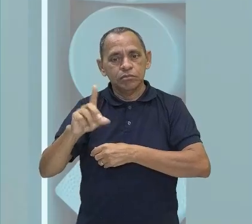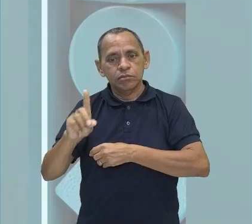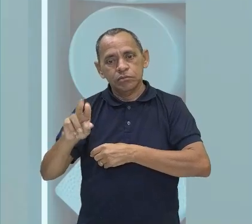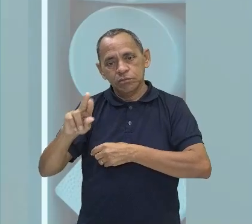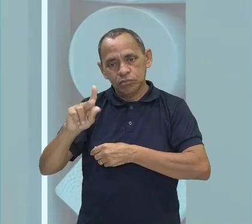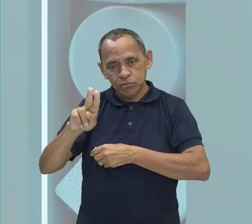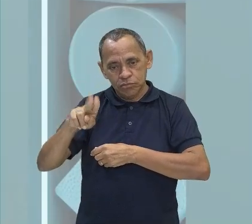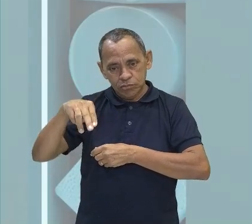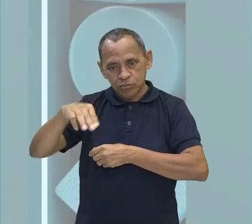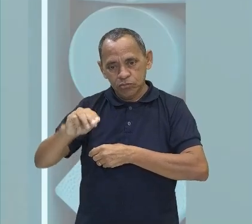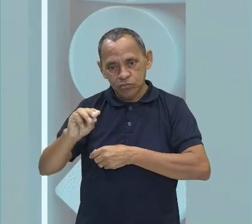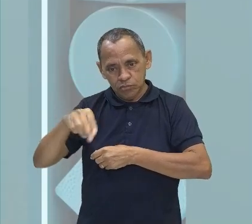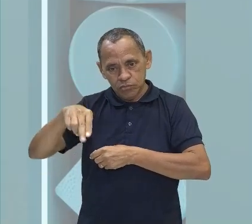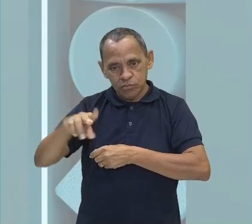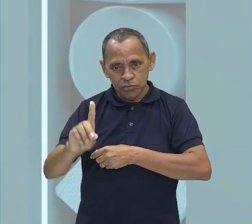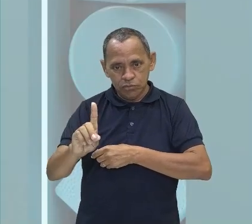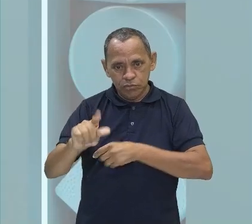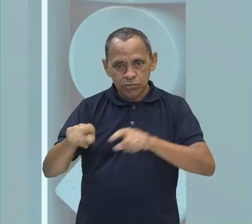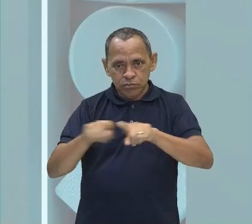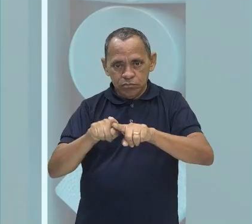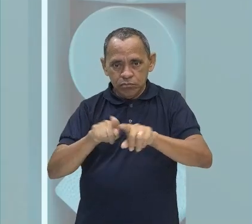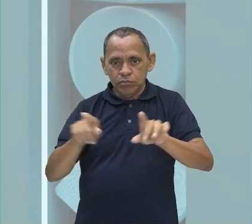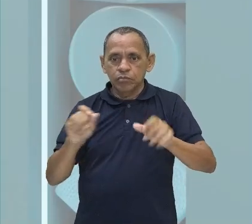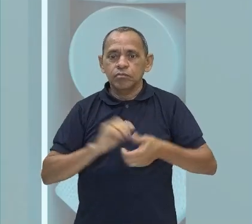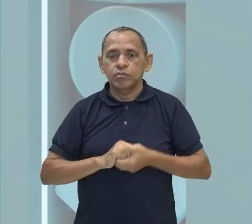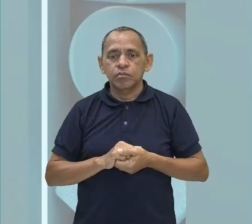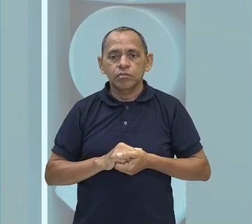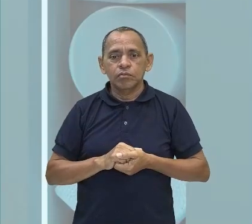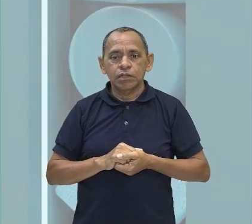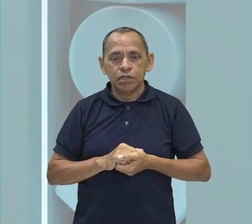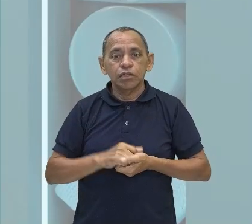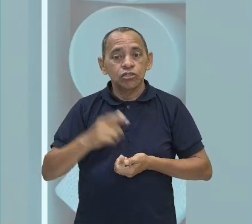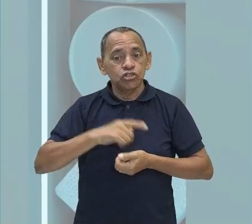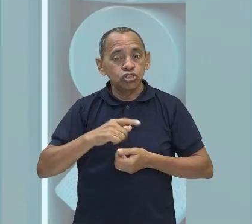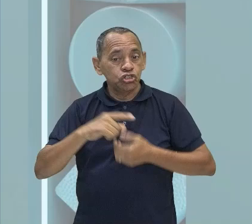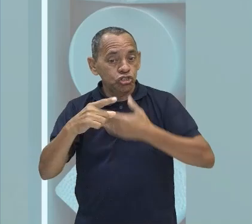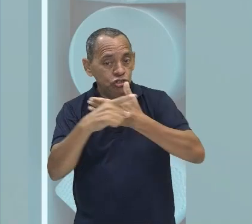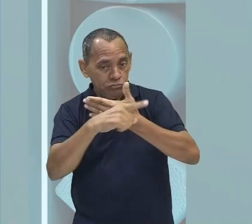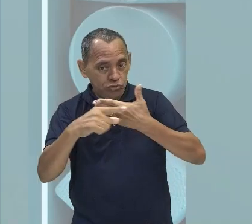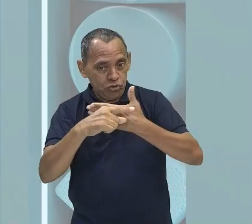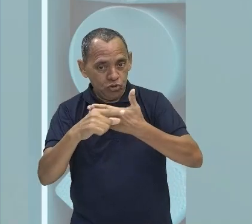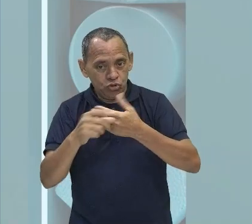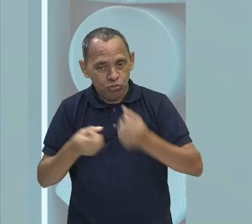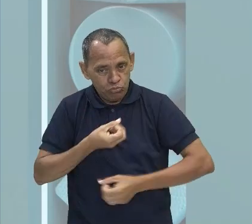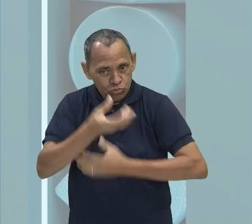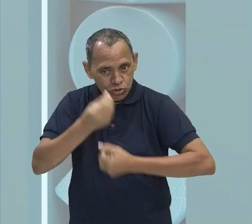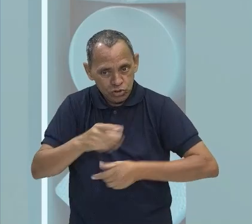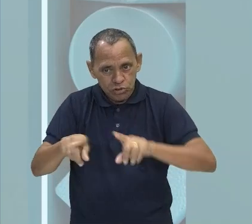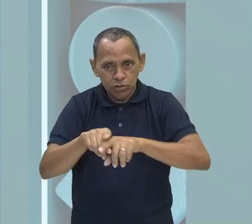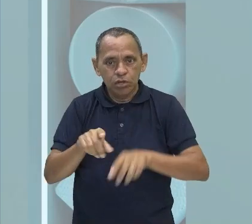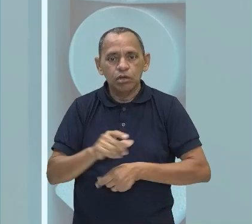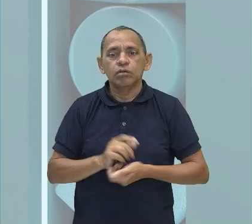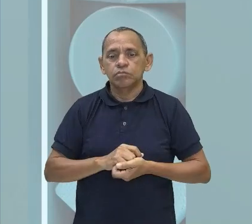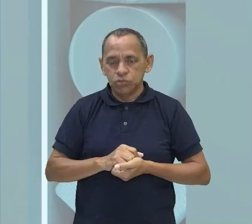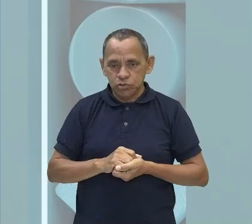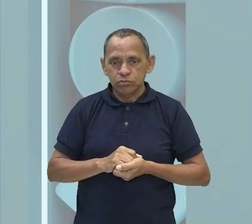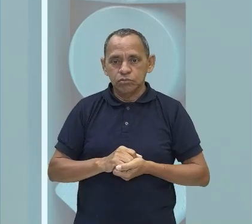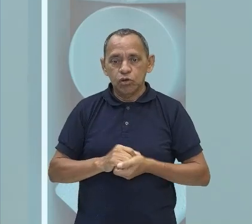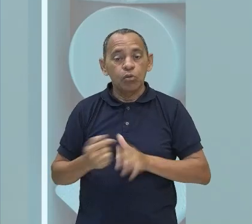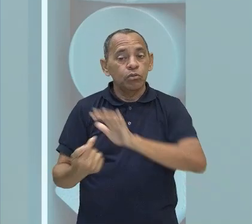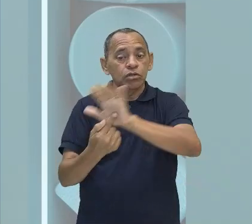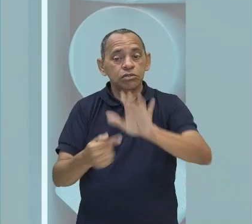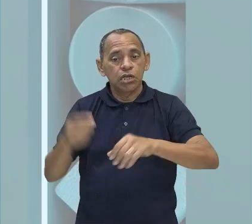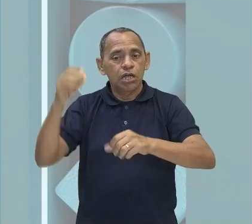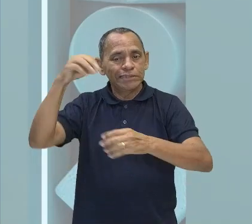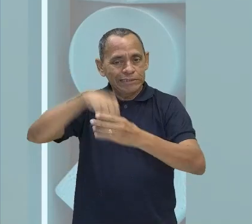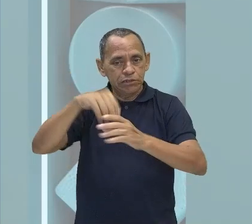tinha uma pedra no meio do caminho, e aí você observa essa questão da pedra, né? A poesia ela tem muito isso, os poemas vão apresentar esse subtexto, esse texto que